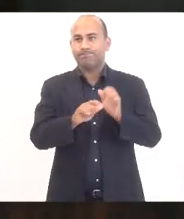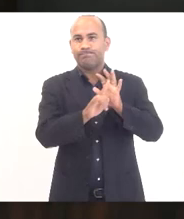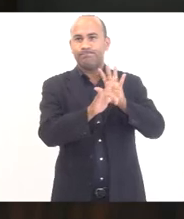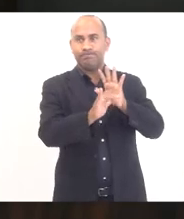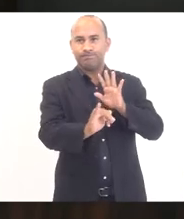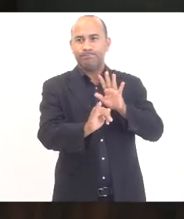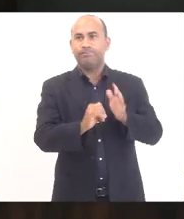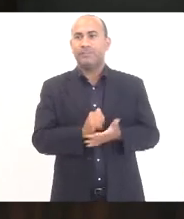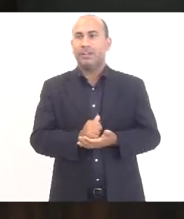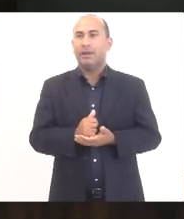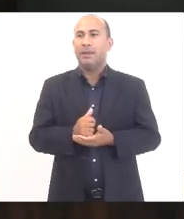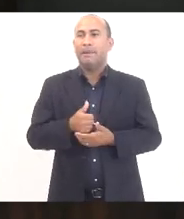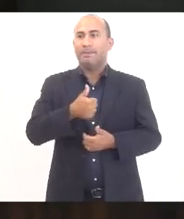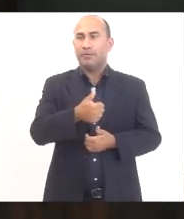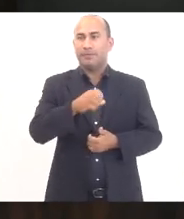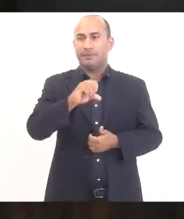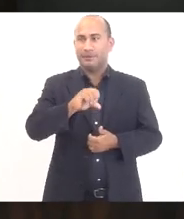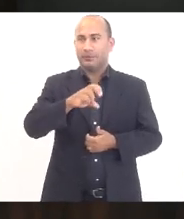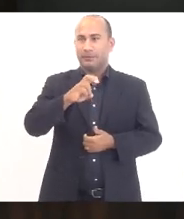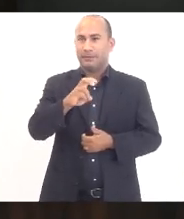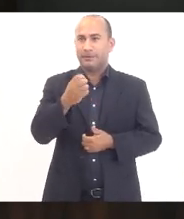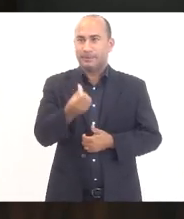de